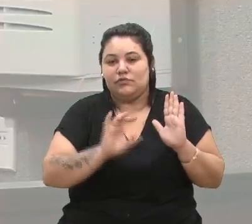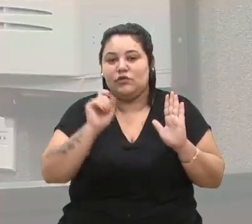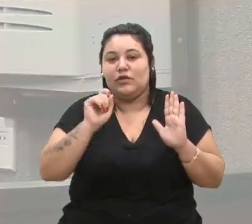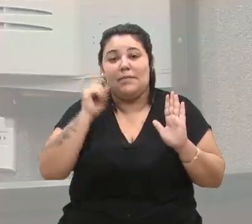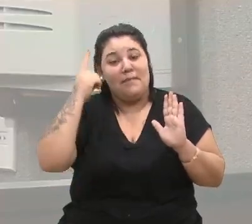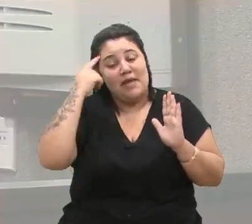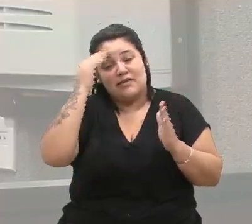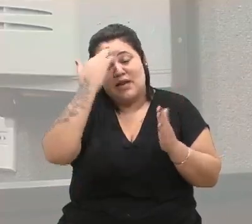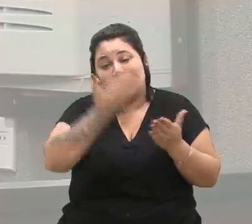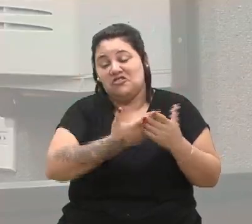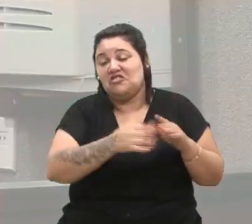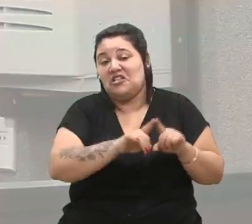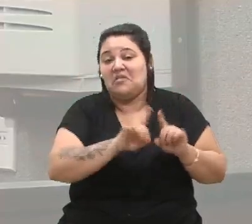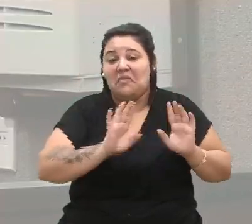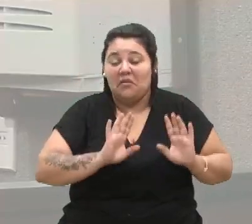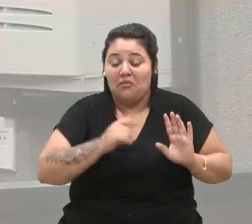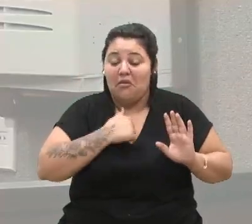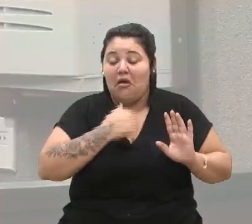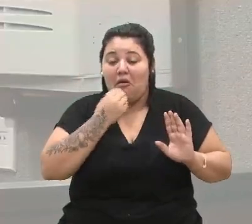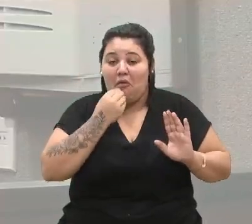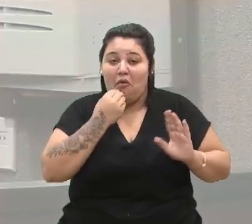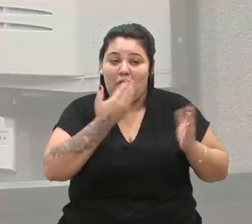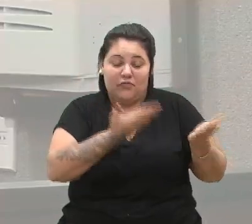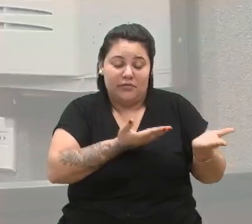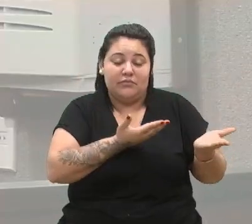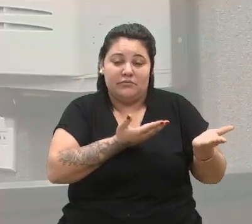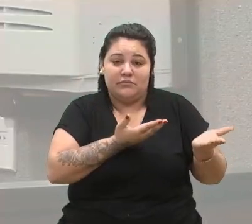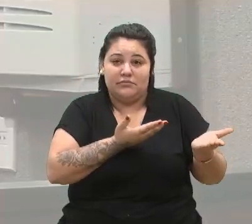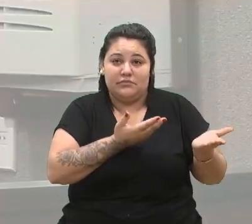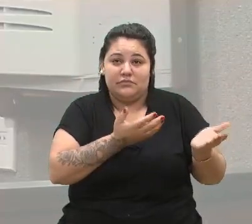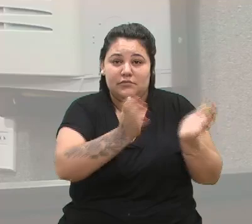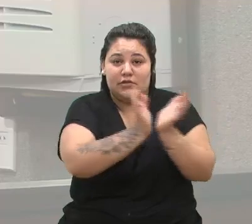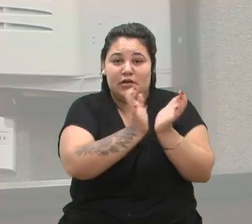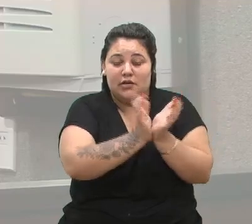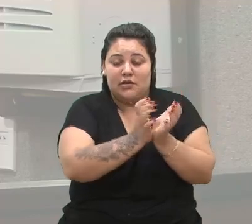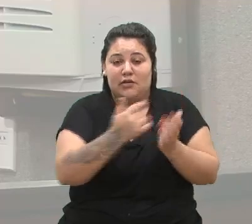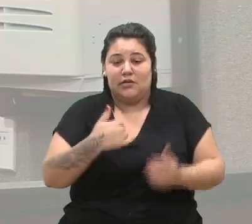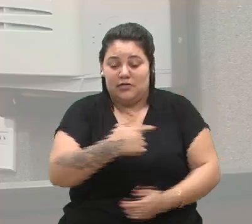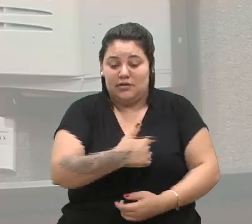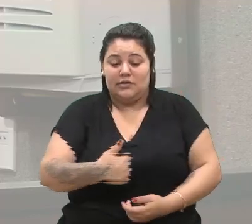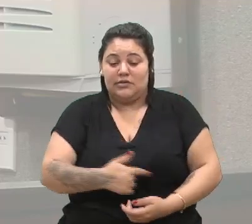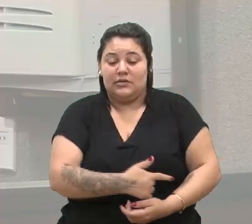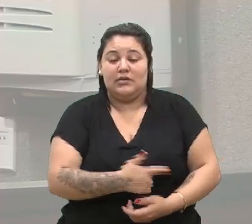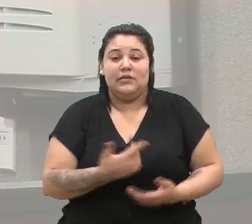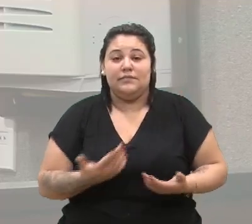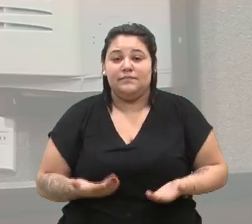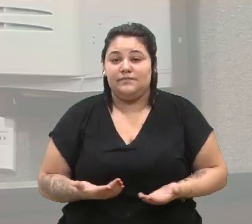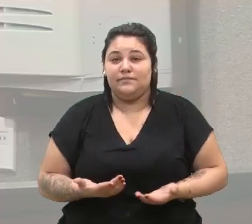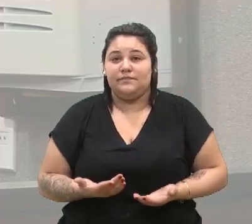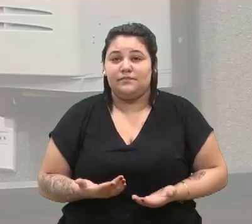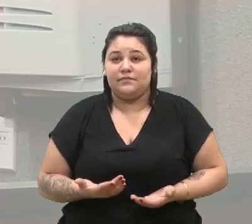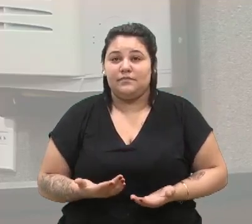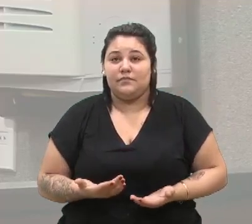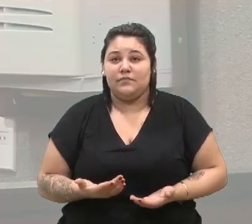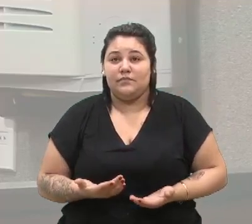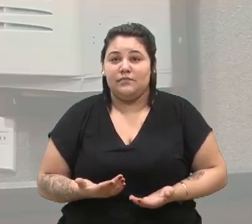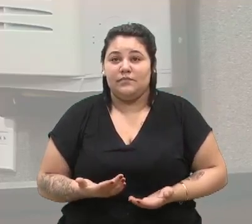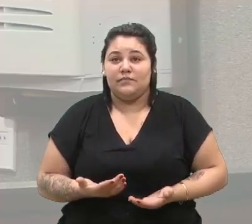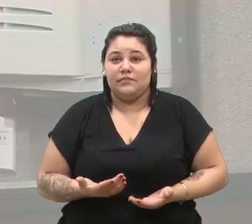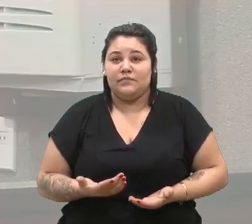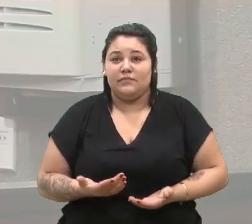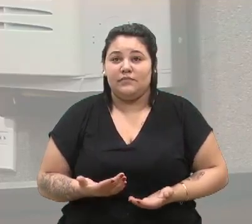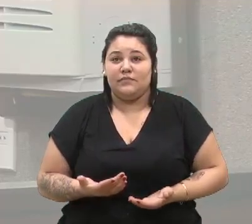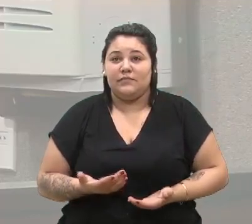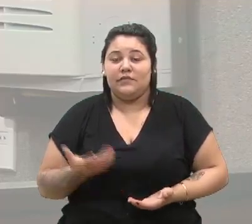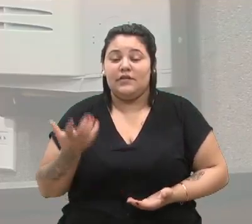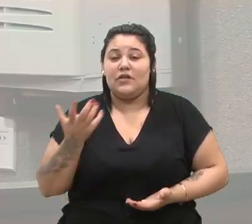acreditam. E é óbvio, colega vereador Ricardo Zanquim, que ser contra